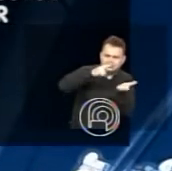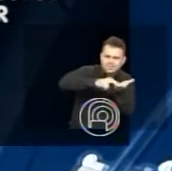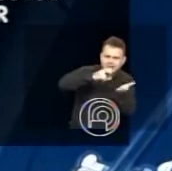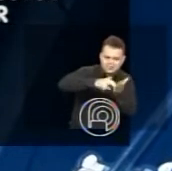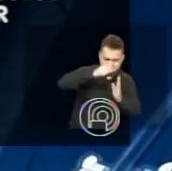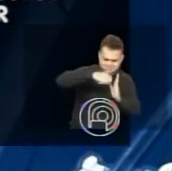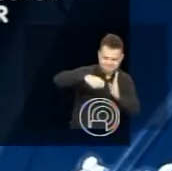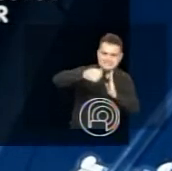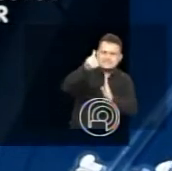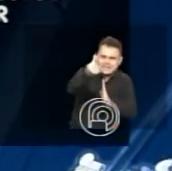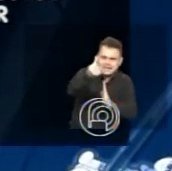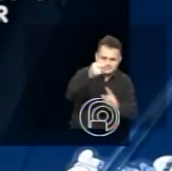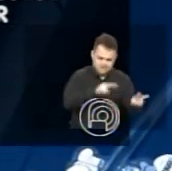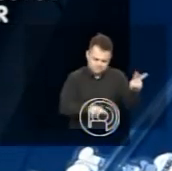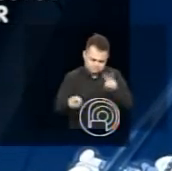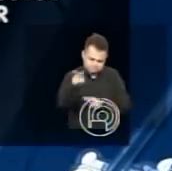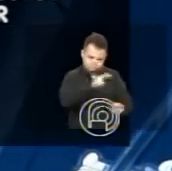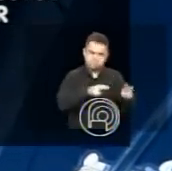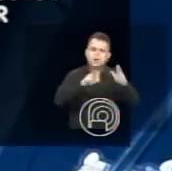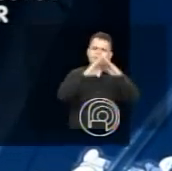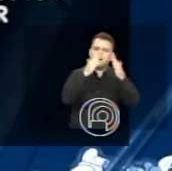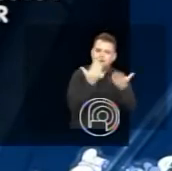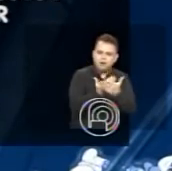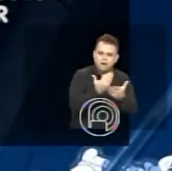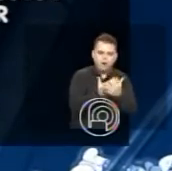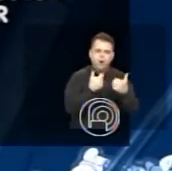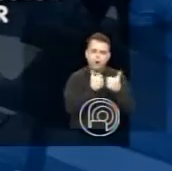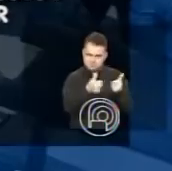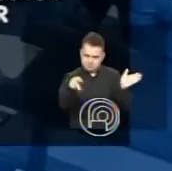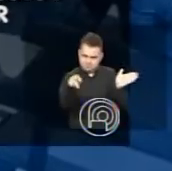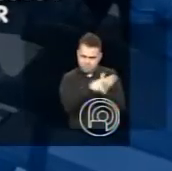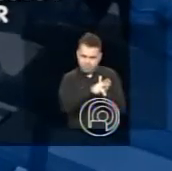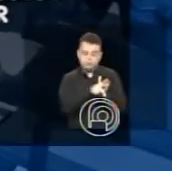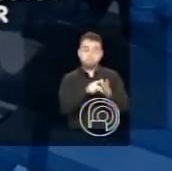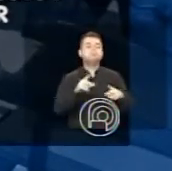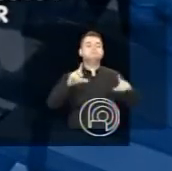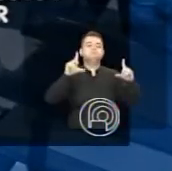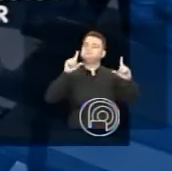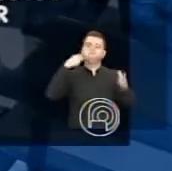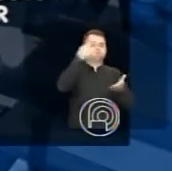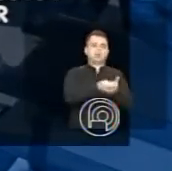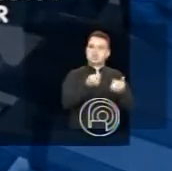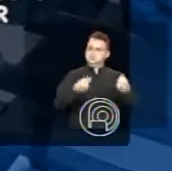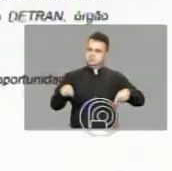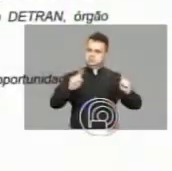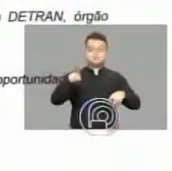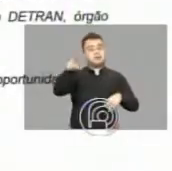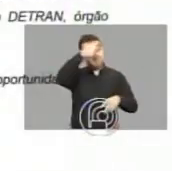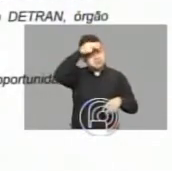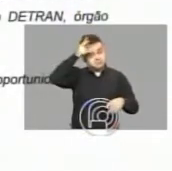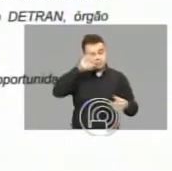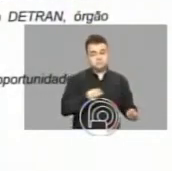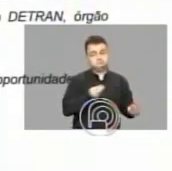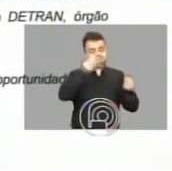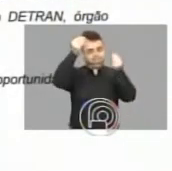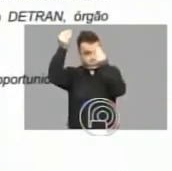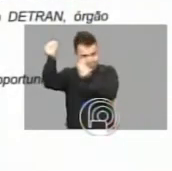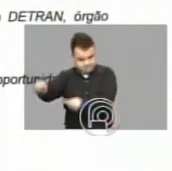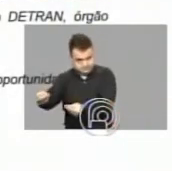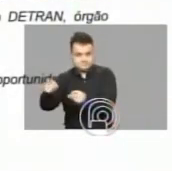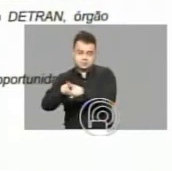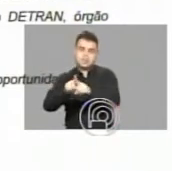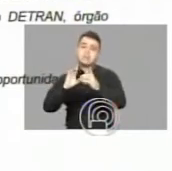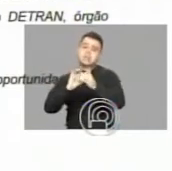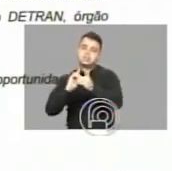semestral de veículos do transporte escolar em Rio Preto. A Secretaria Municipal de Trânsito recebeu a indicação e encaminhou o pedido para o